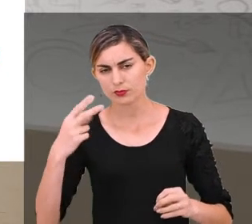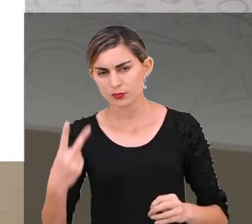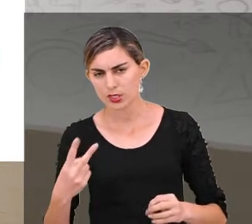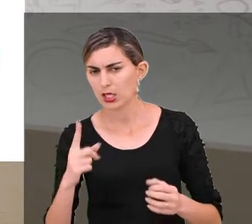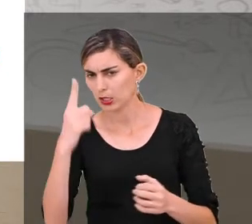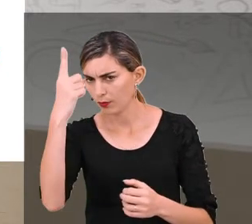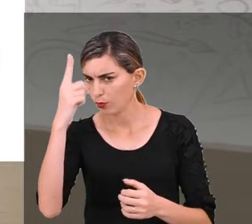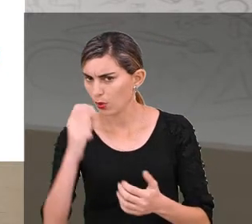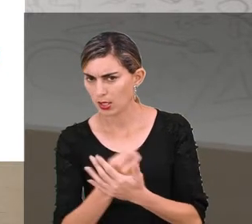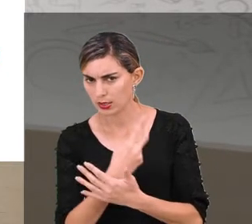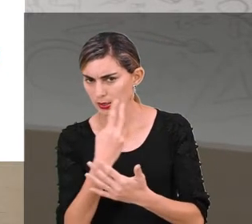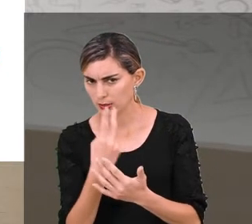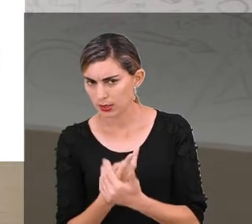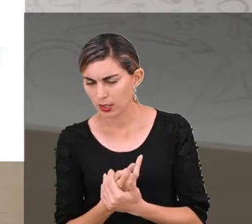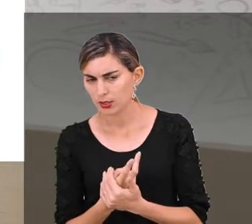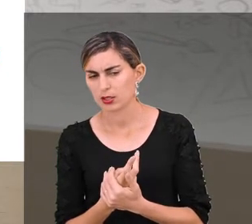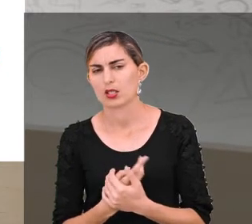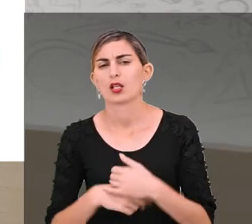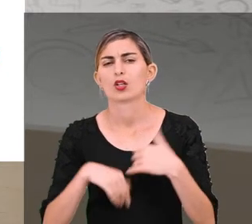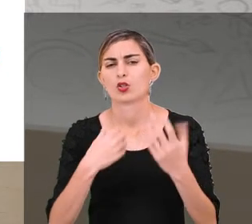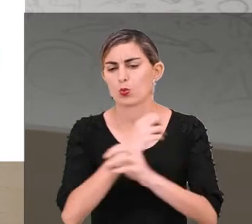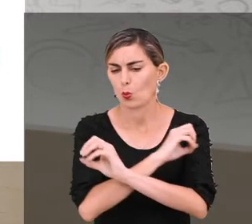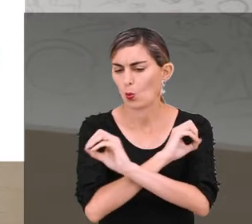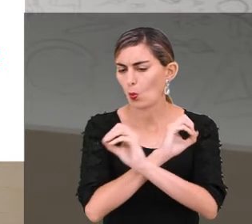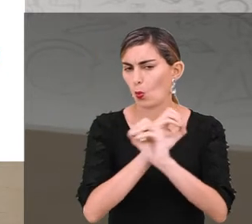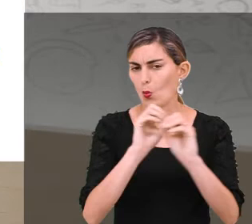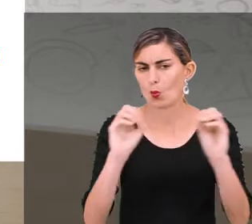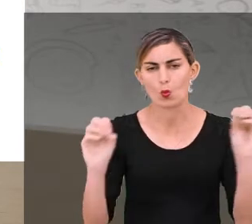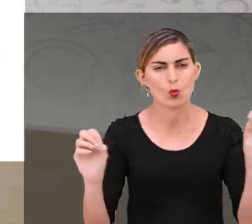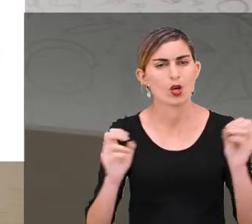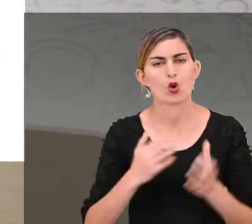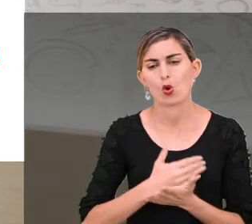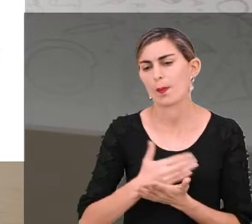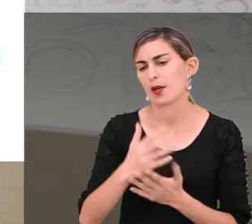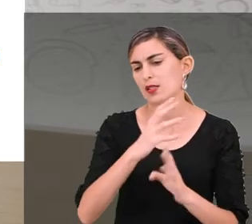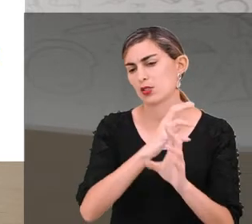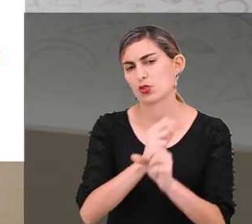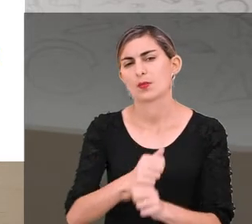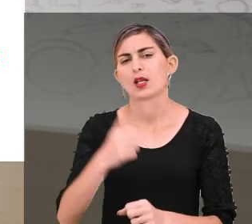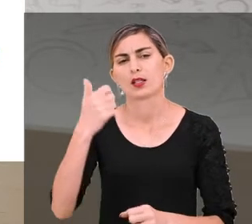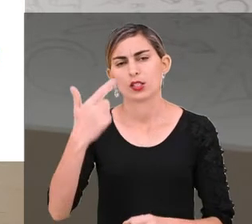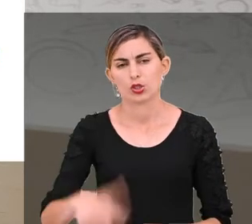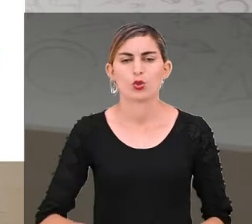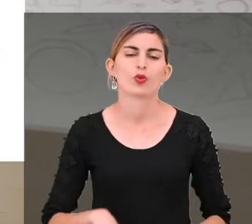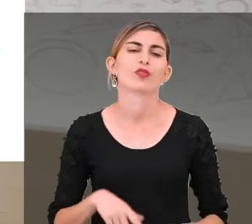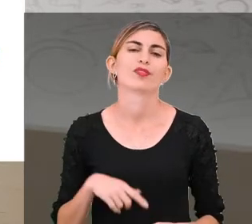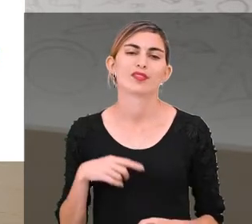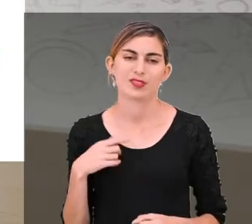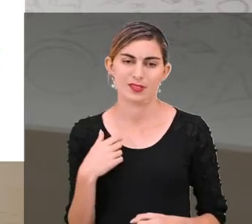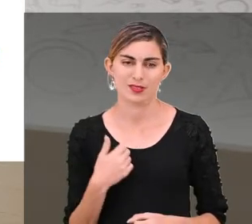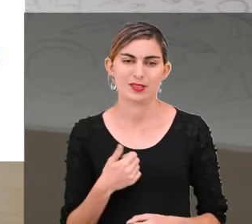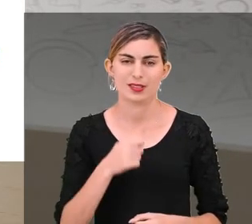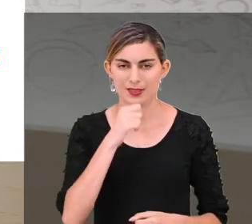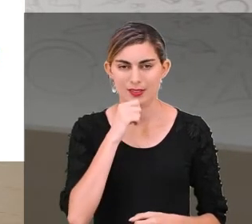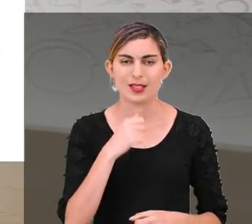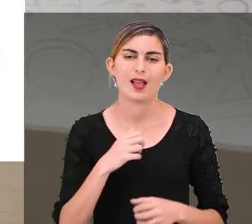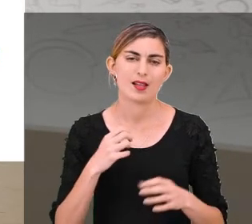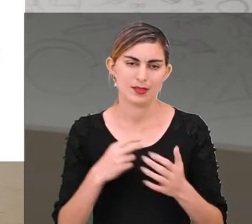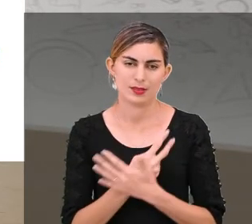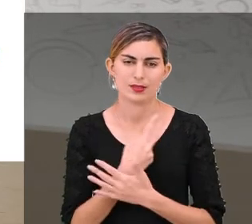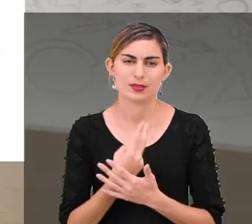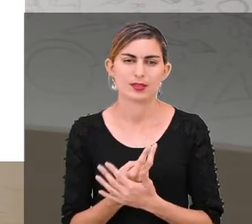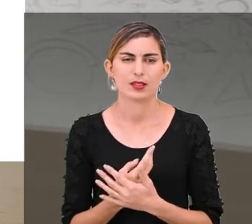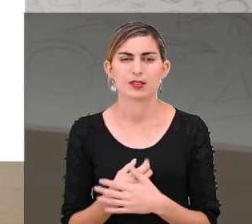5.402, houve um acidente com afastamento, foi zerado e eles já estão novamente há 151 dias sem ter